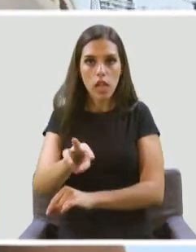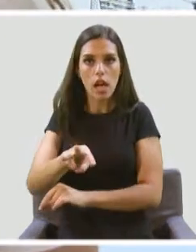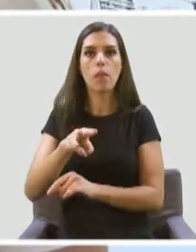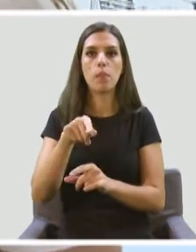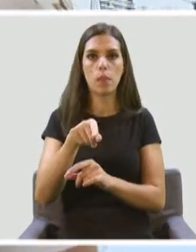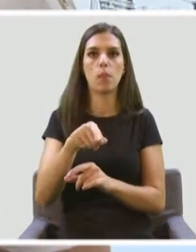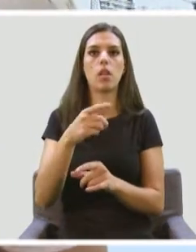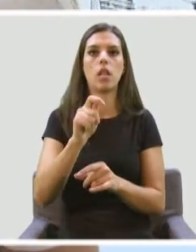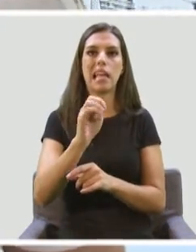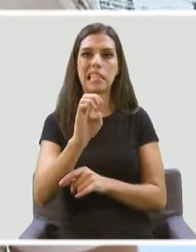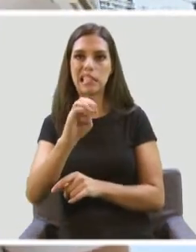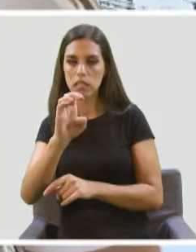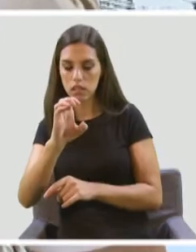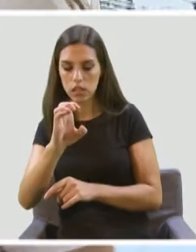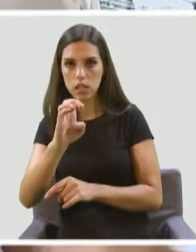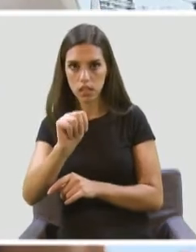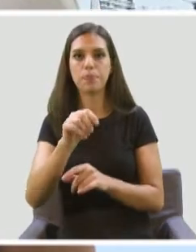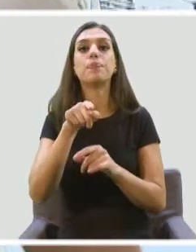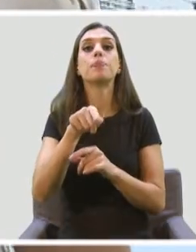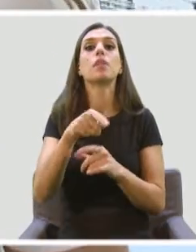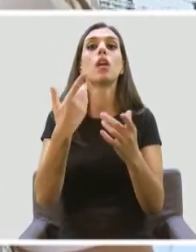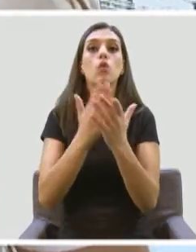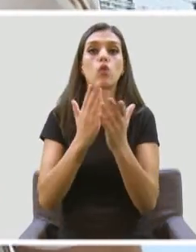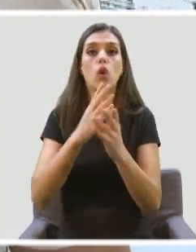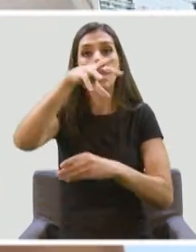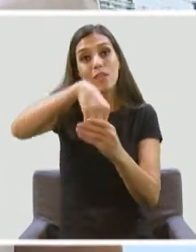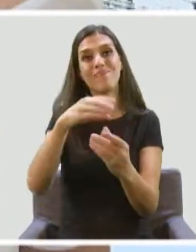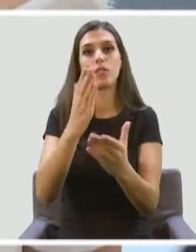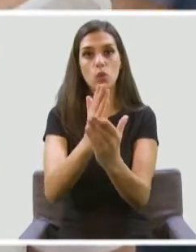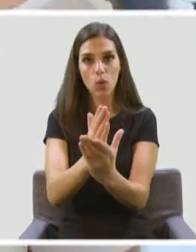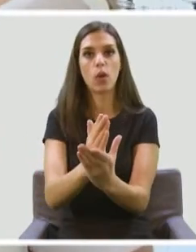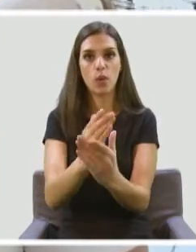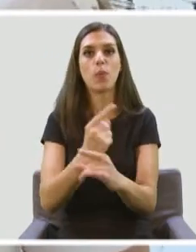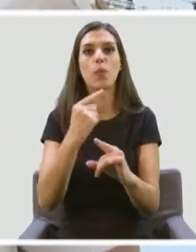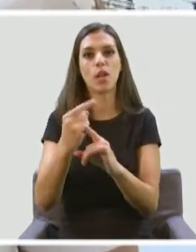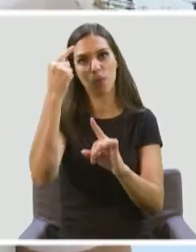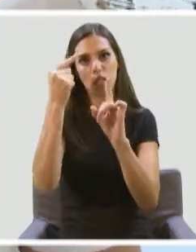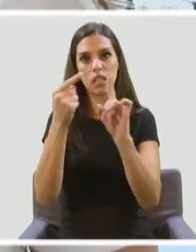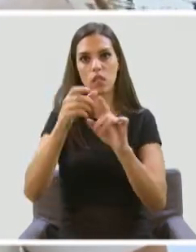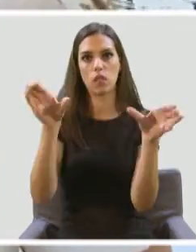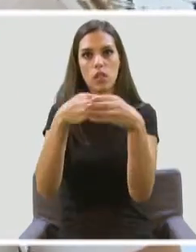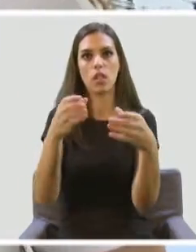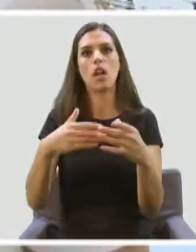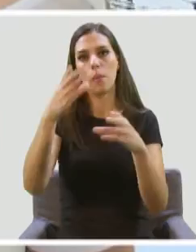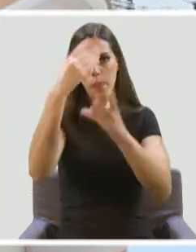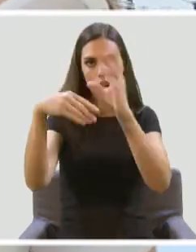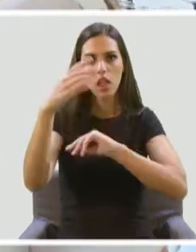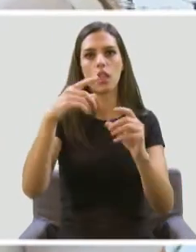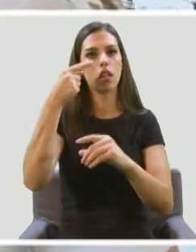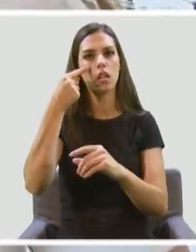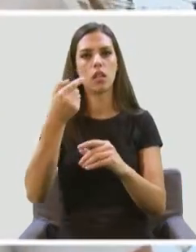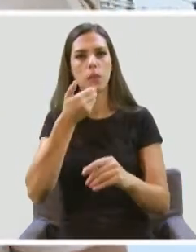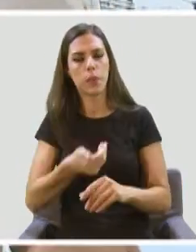somos uma escola dentro de uma escola, porque a ideia é que a equipa da ESCS FM aprenda e tenha novas